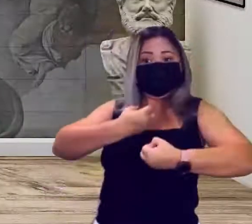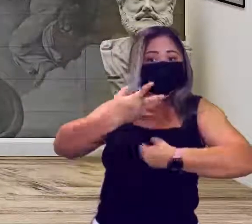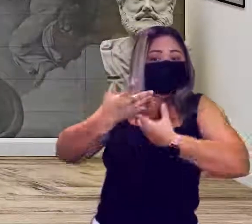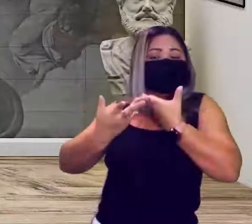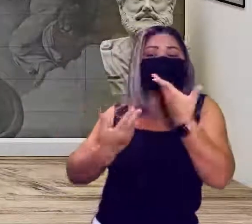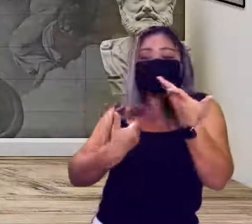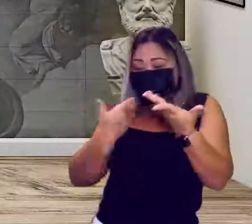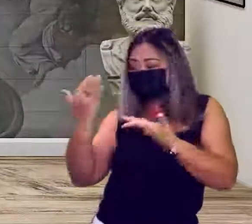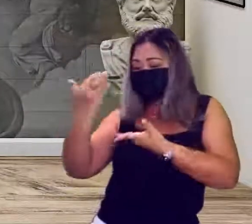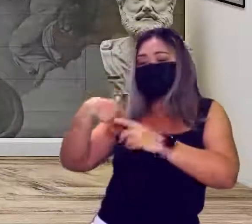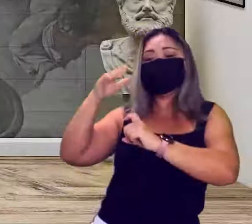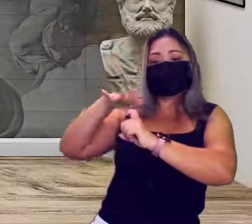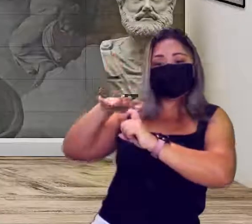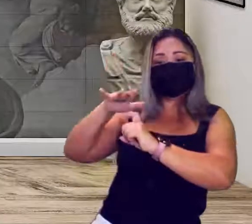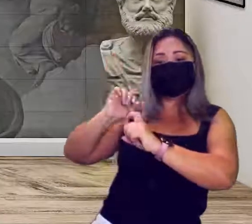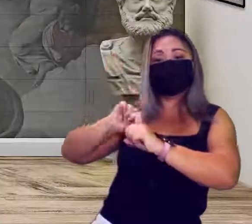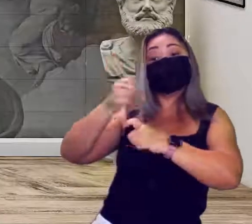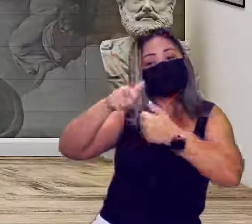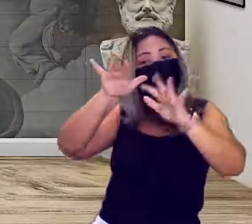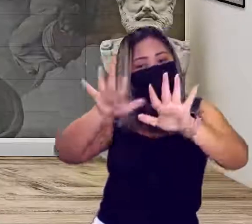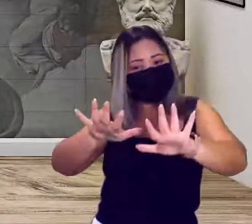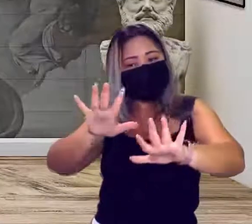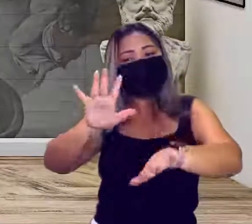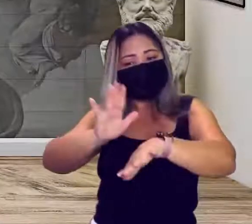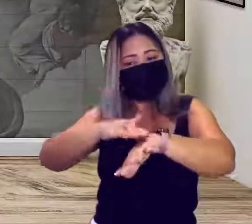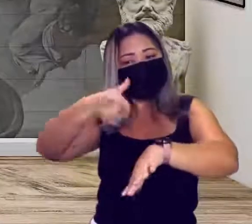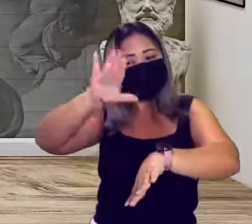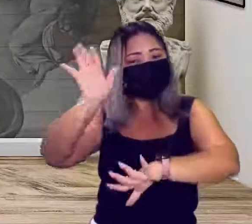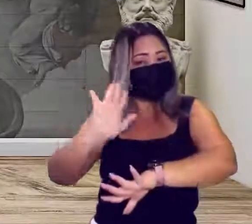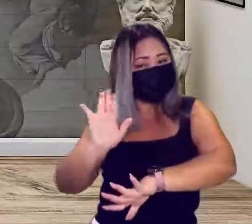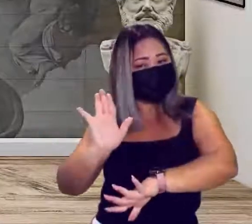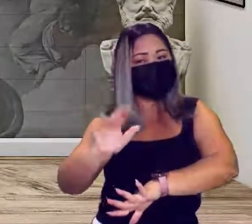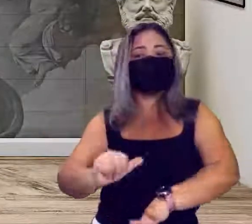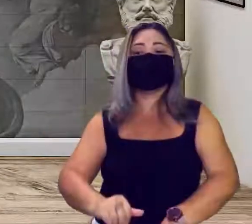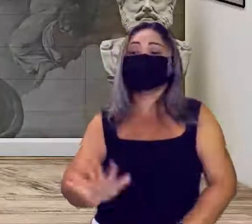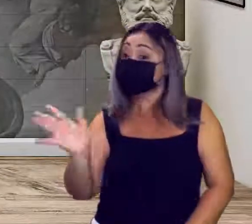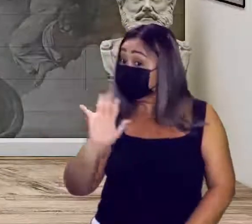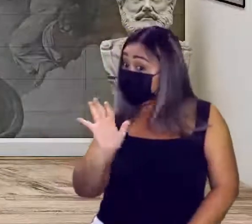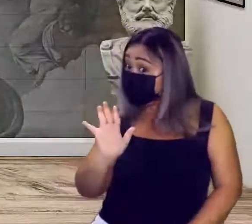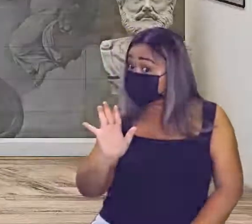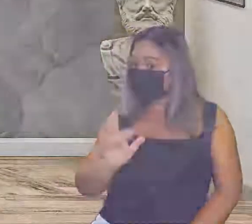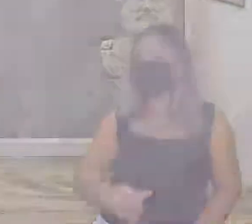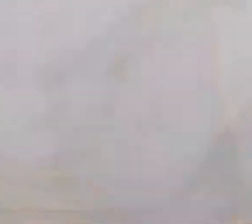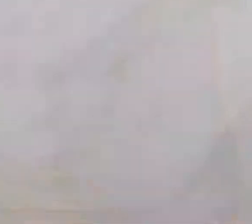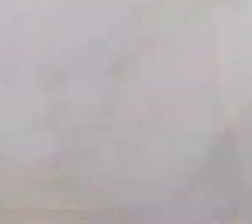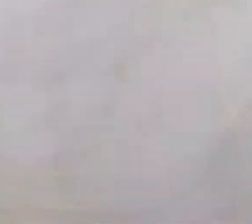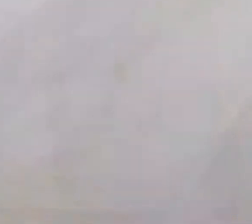através da mitologia. Então, não saia daí que temos mais, né? Até mais. Tchau, tchau.